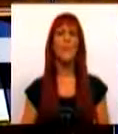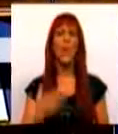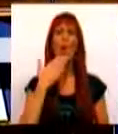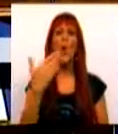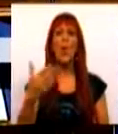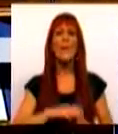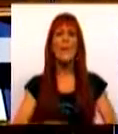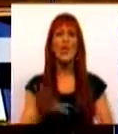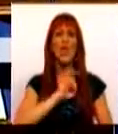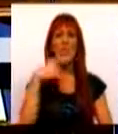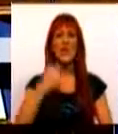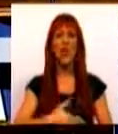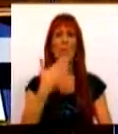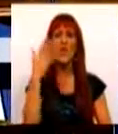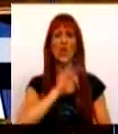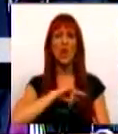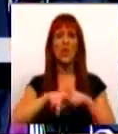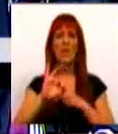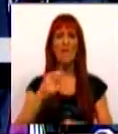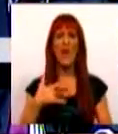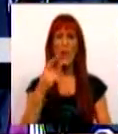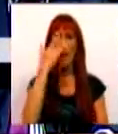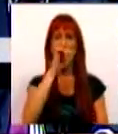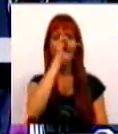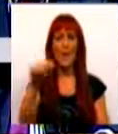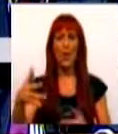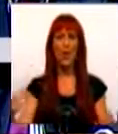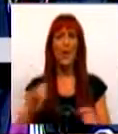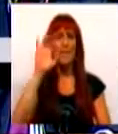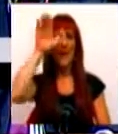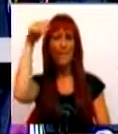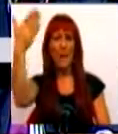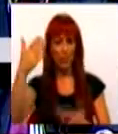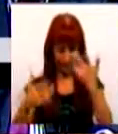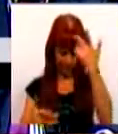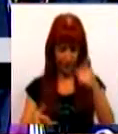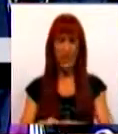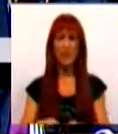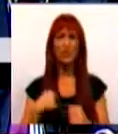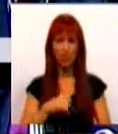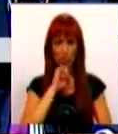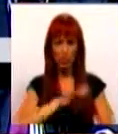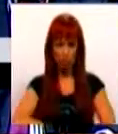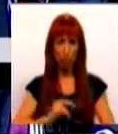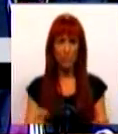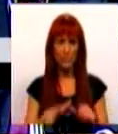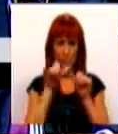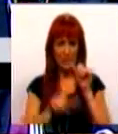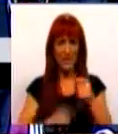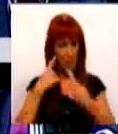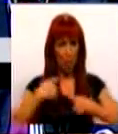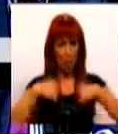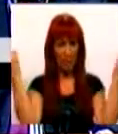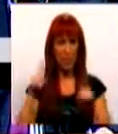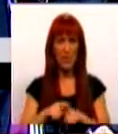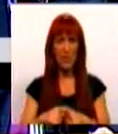Muito obrigado, Sr. Presidente. Muito obrigado, Sr. Deputado Fernando Negrão. Em primeiro lugar, como já teve a oportunidade de declarar publicamente, o